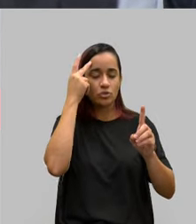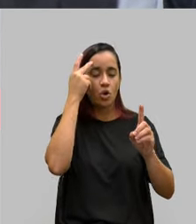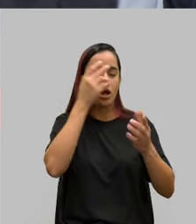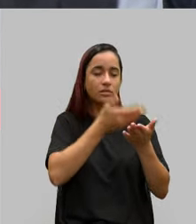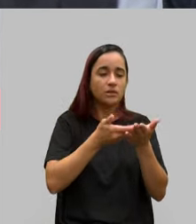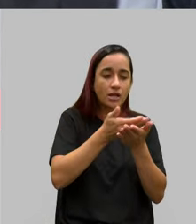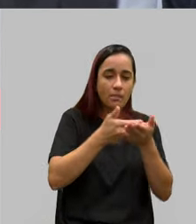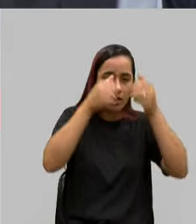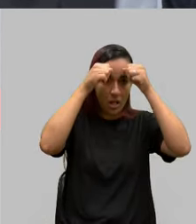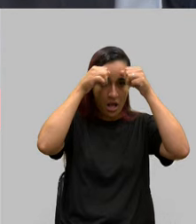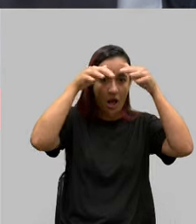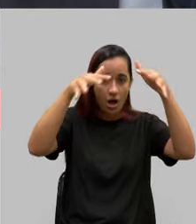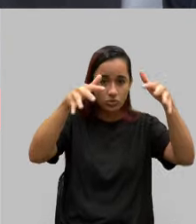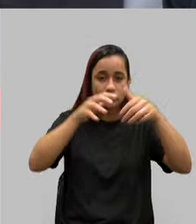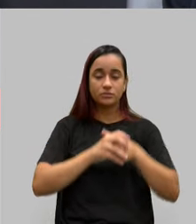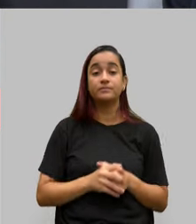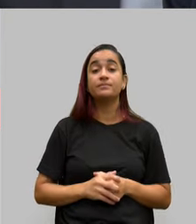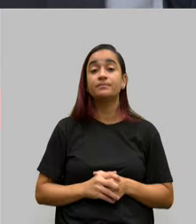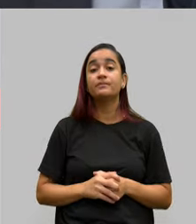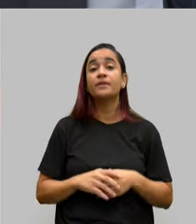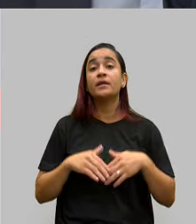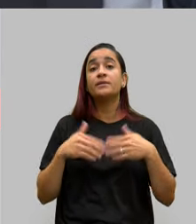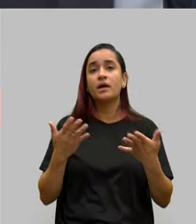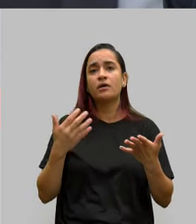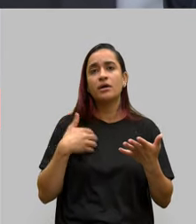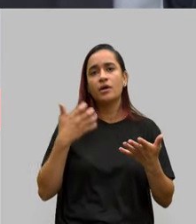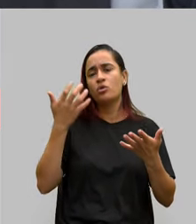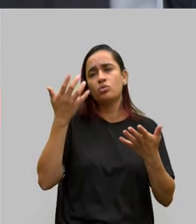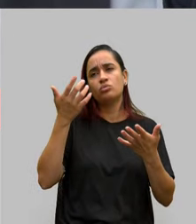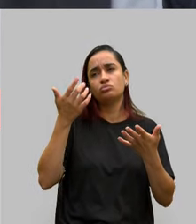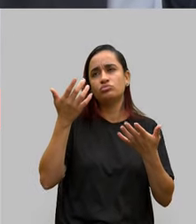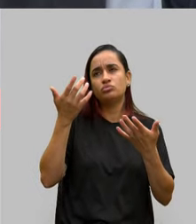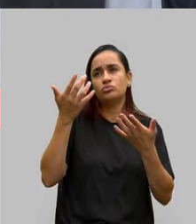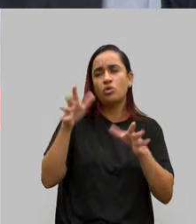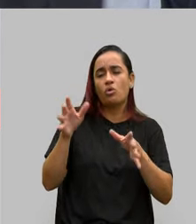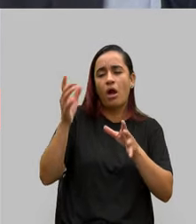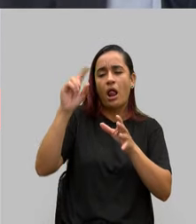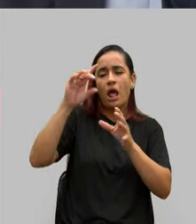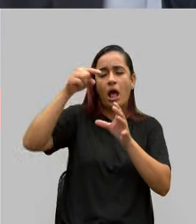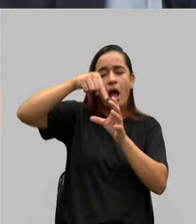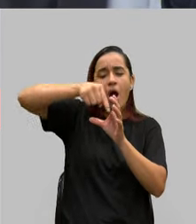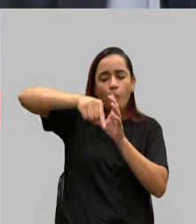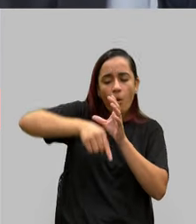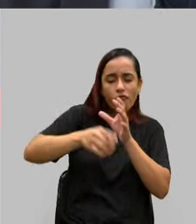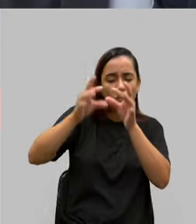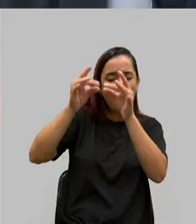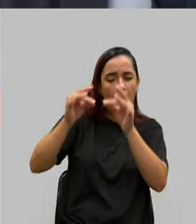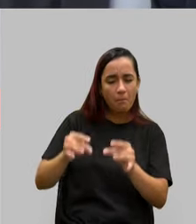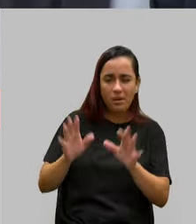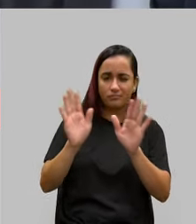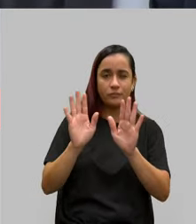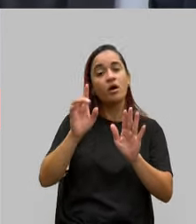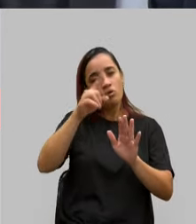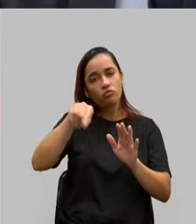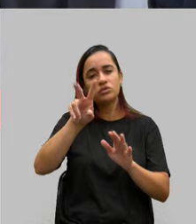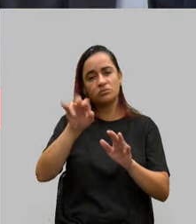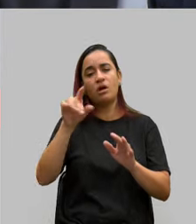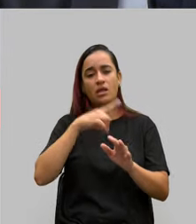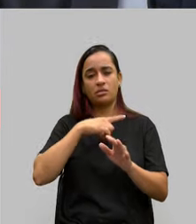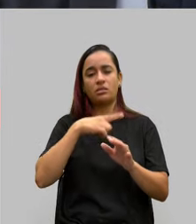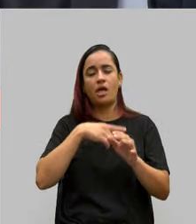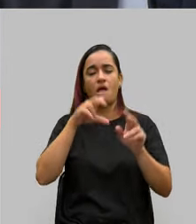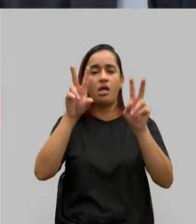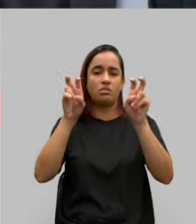eh sem entrar sem adentrar Obviamente as minúcias dos dois dos dois casos e vocês terão tempo aqui para discutir o tema